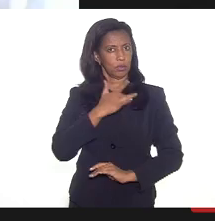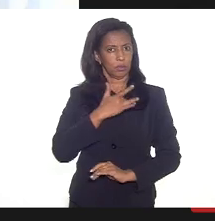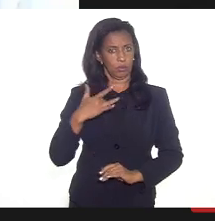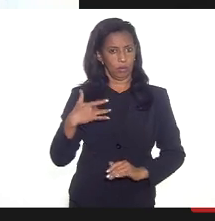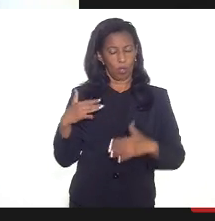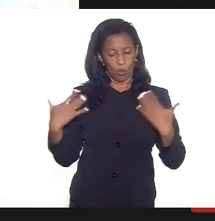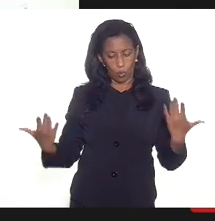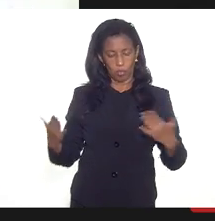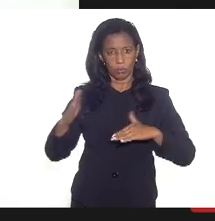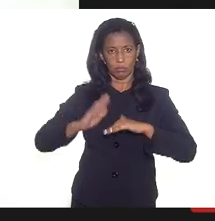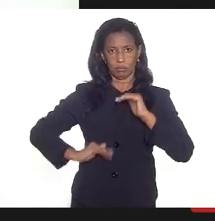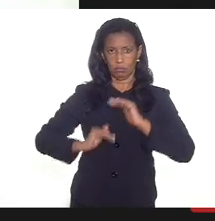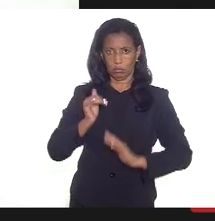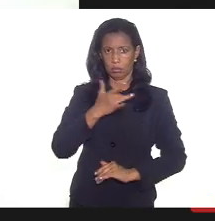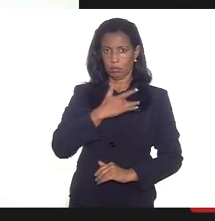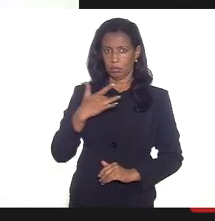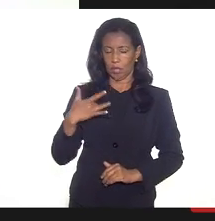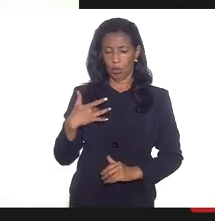profissionais de saúde não